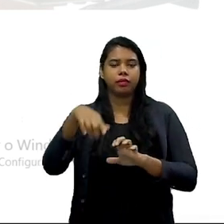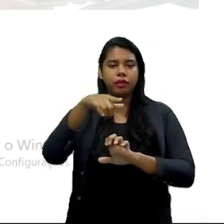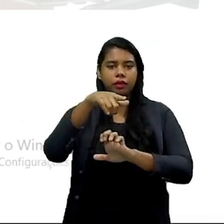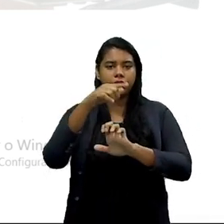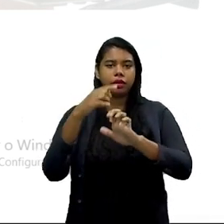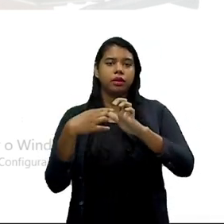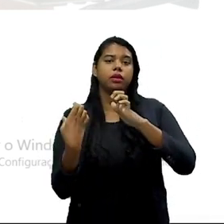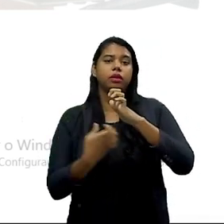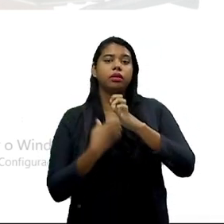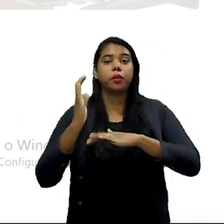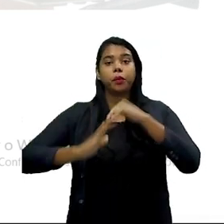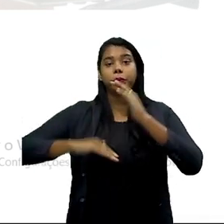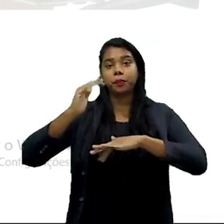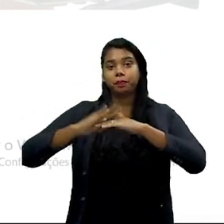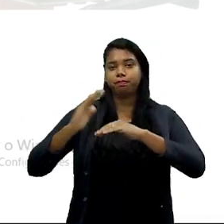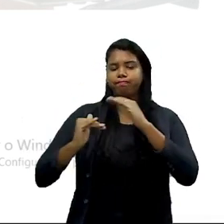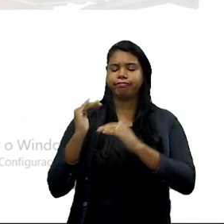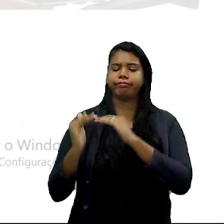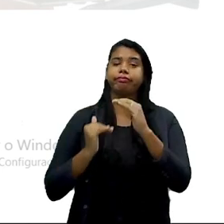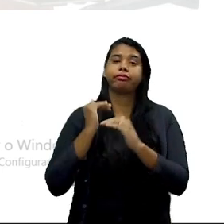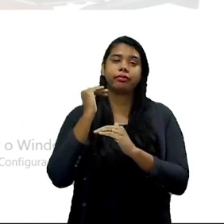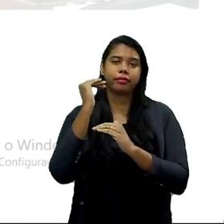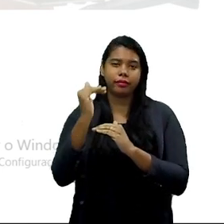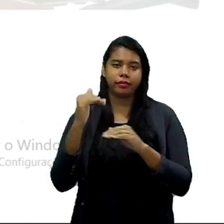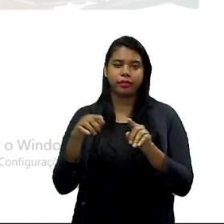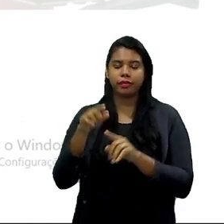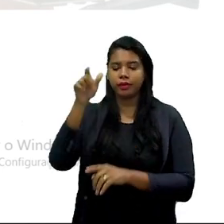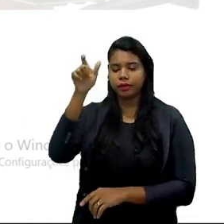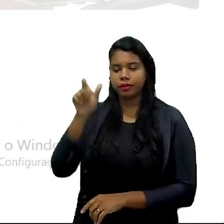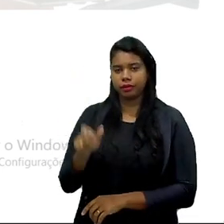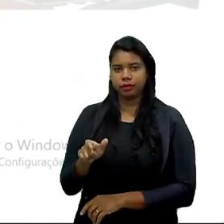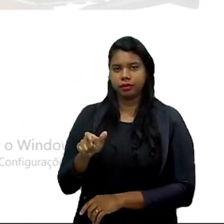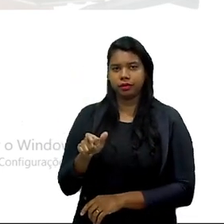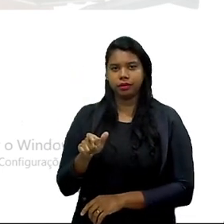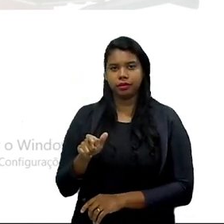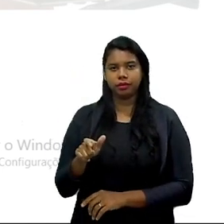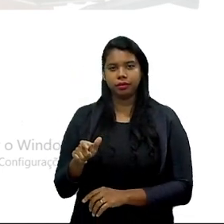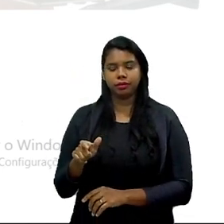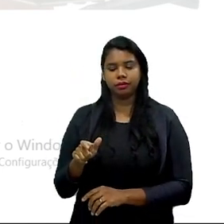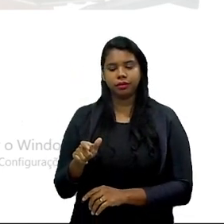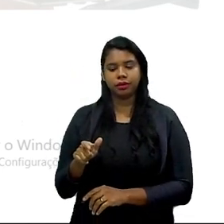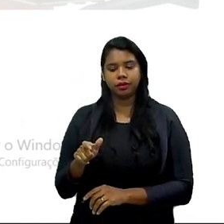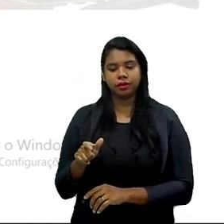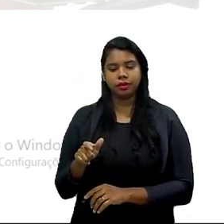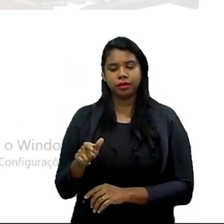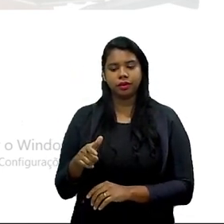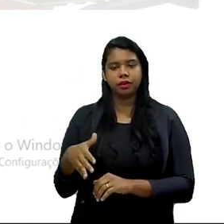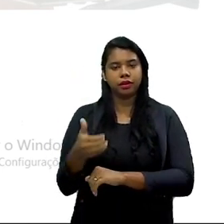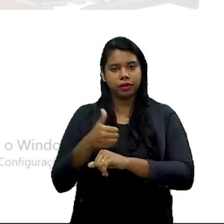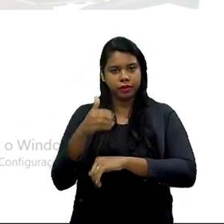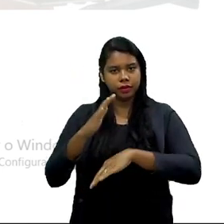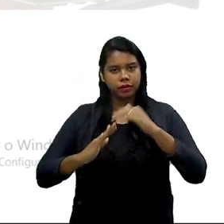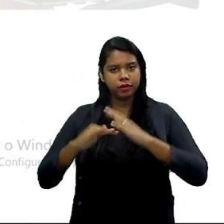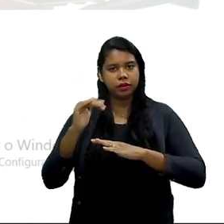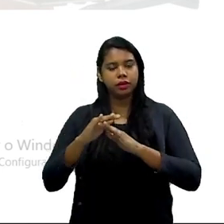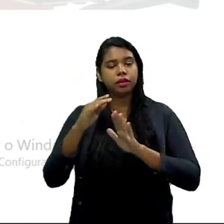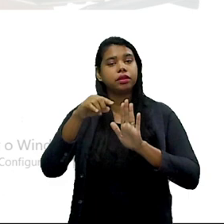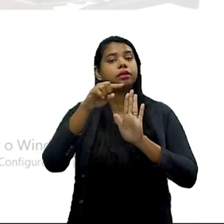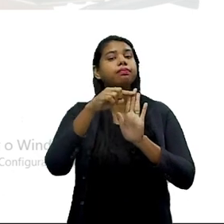para prosperar, para crescer, seja como uma pessoa física, para prosperar profissionalmente, eu tenho que